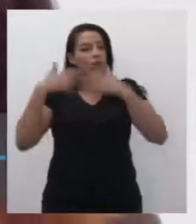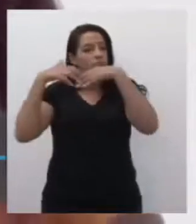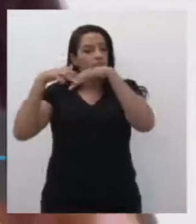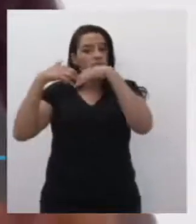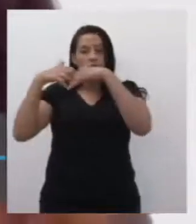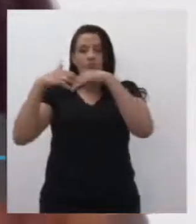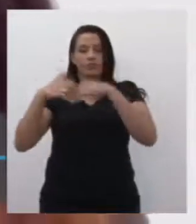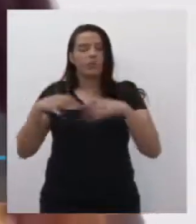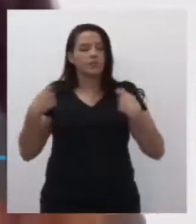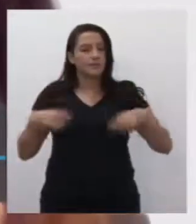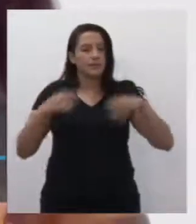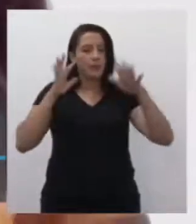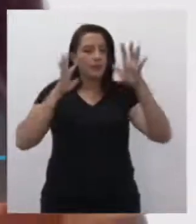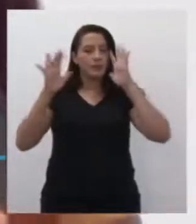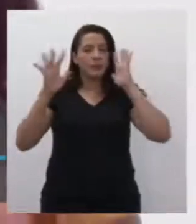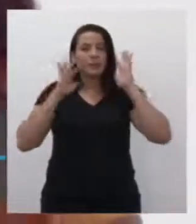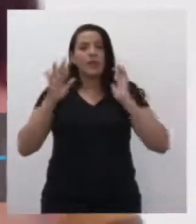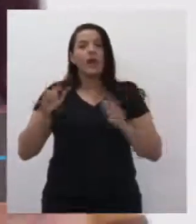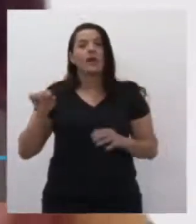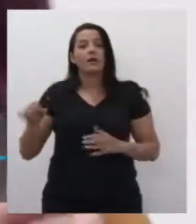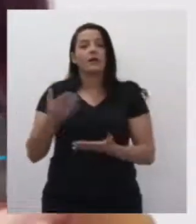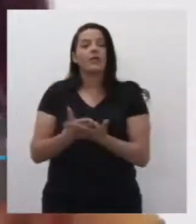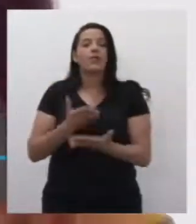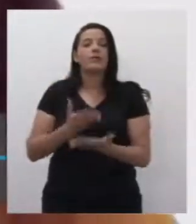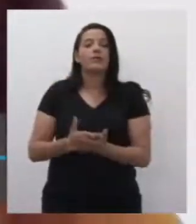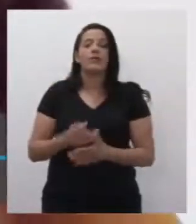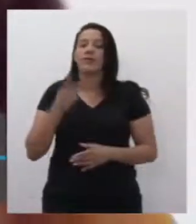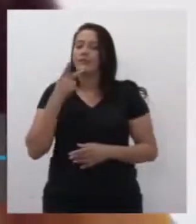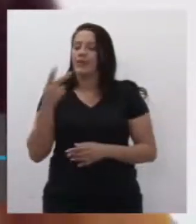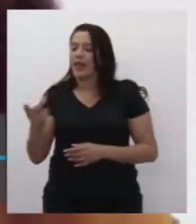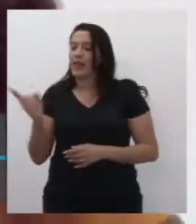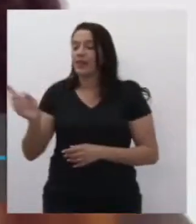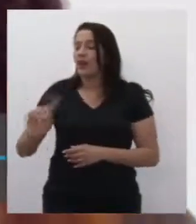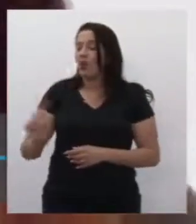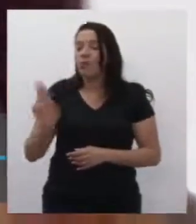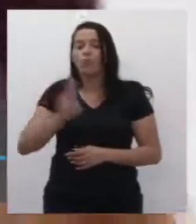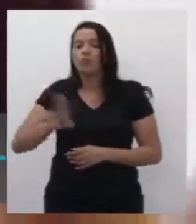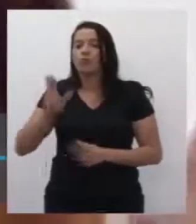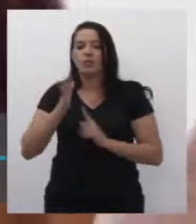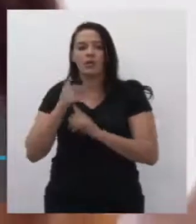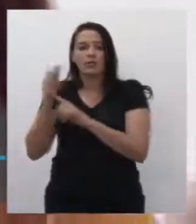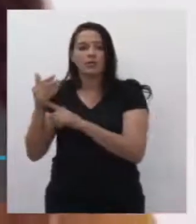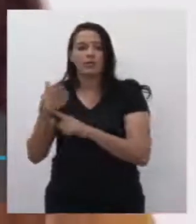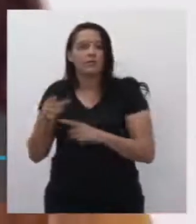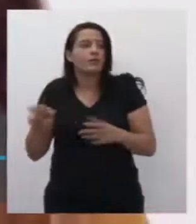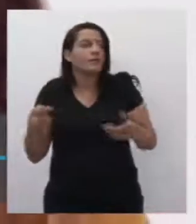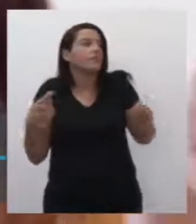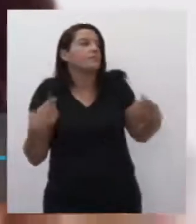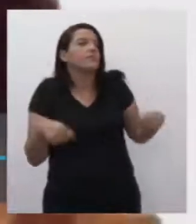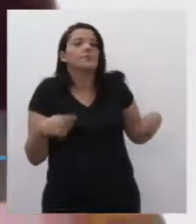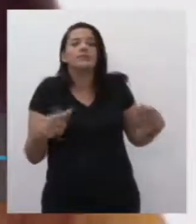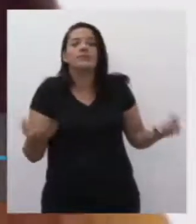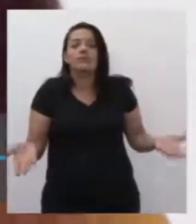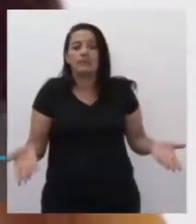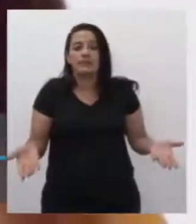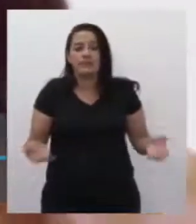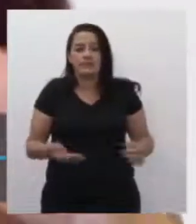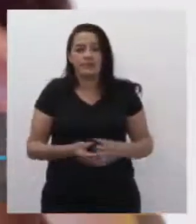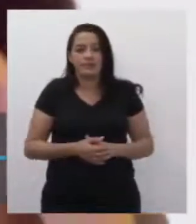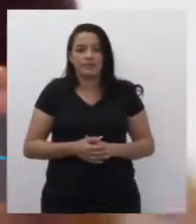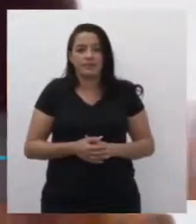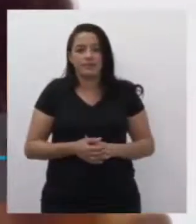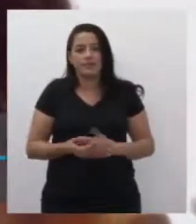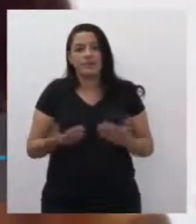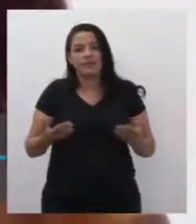complexo, né? E aí, na hora que o aluno precisa fazer isso, a gente está dizendo para ele, não usa tecnologia, que é a linguagem básica dele. Então, o ensino